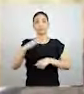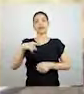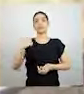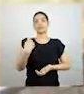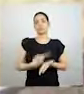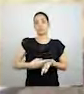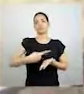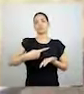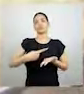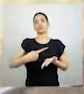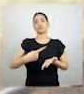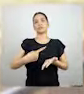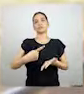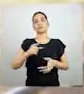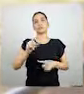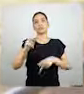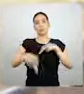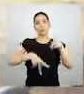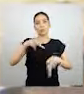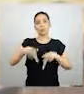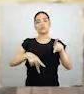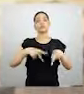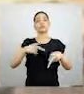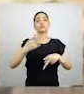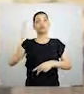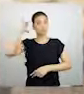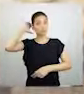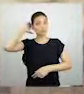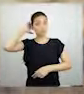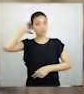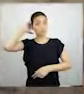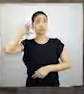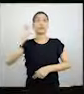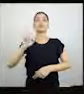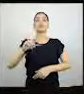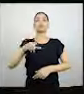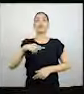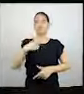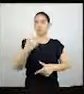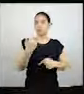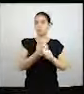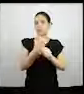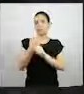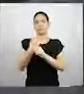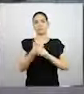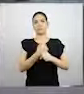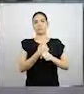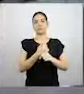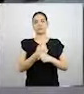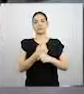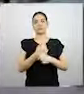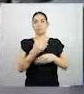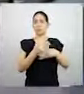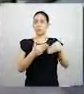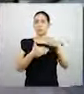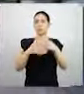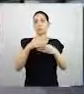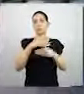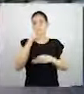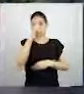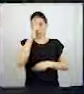Mais um compromisso resgatado com a população de Belém, mais uma etapa a ser vencida, a construção do hospital